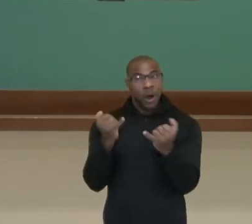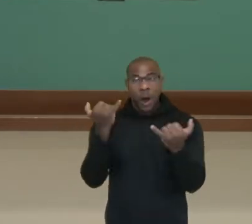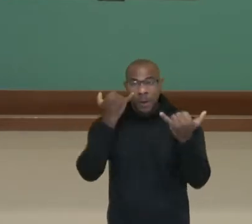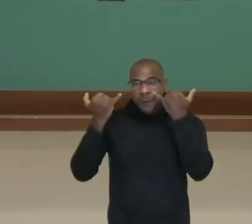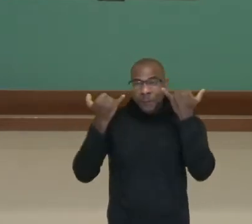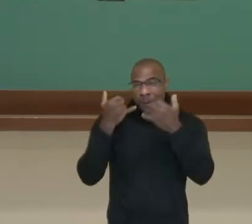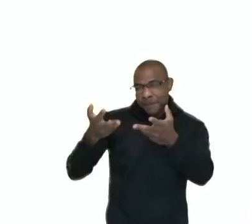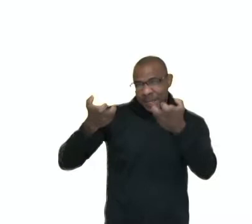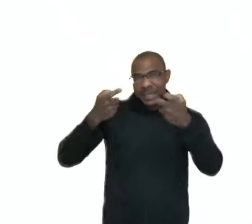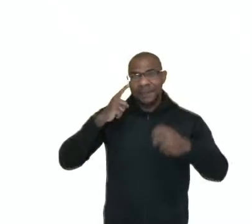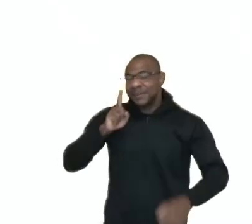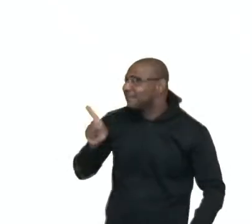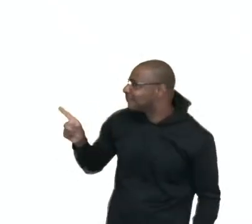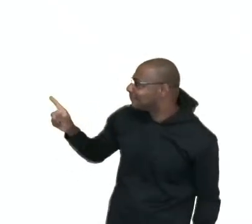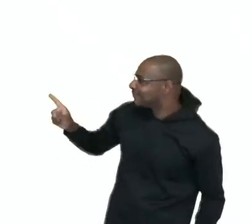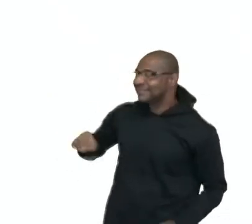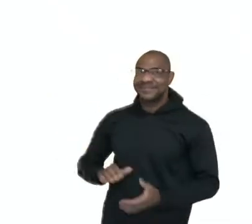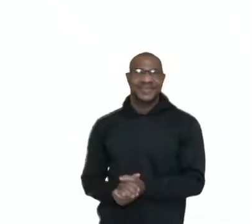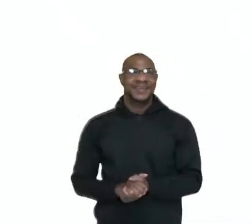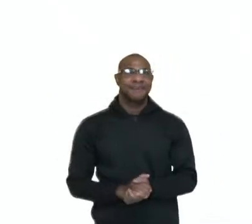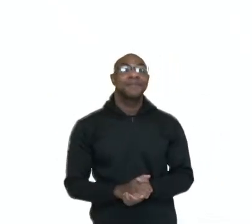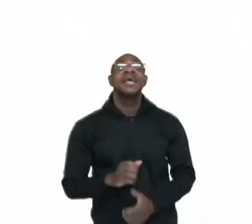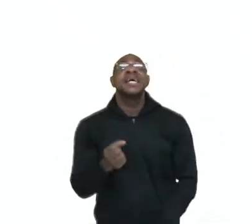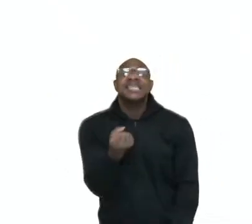lá. Se o